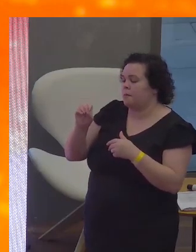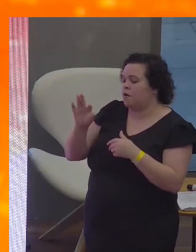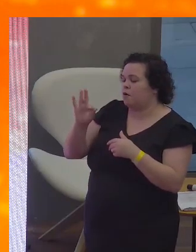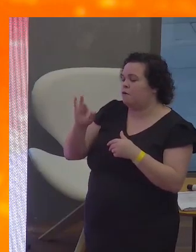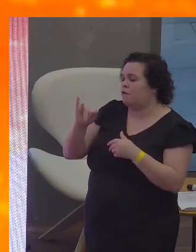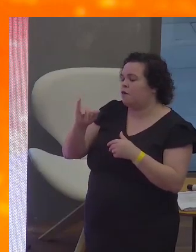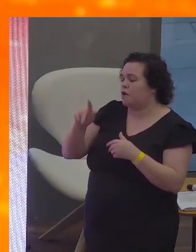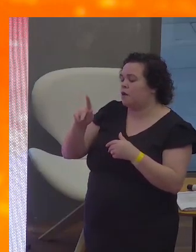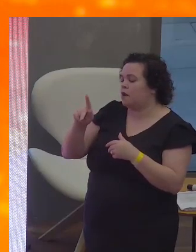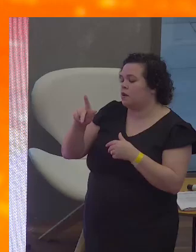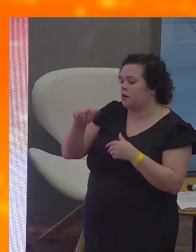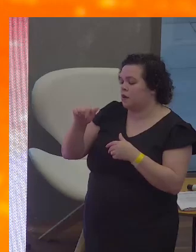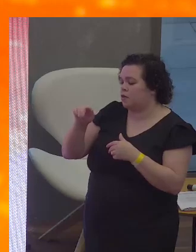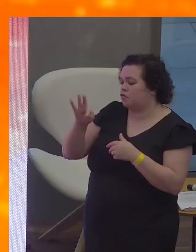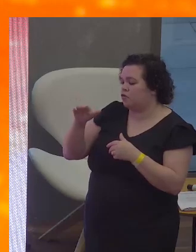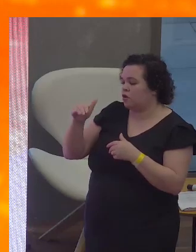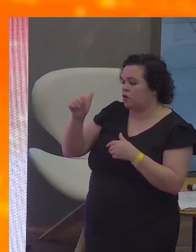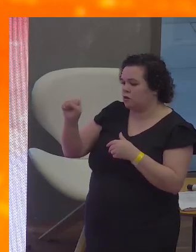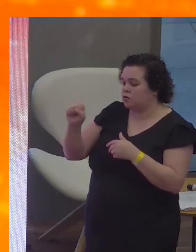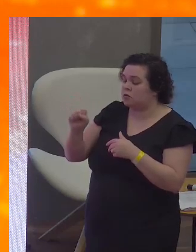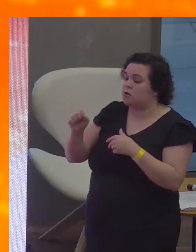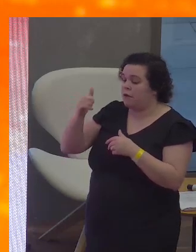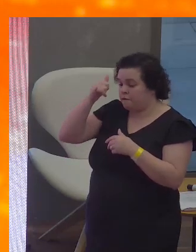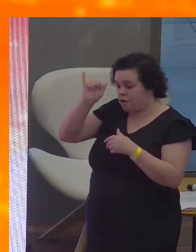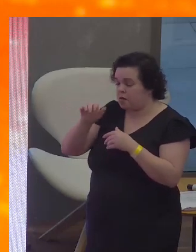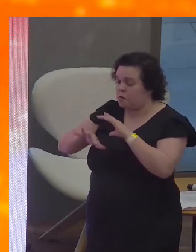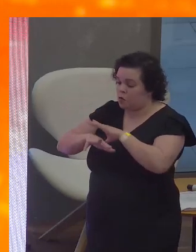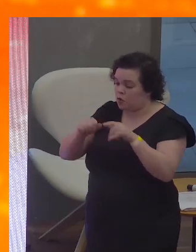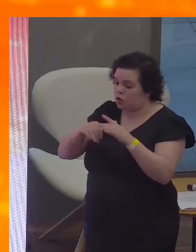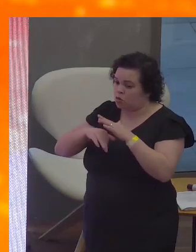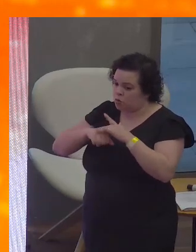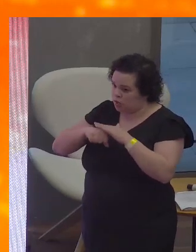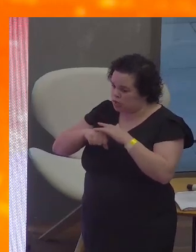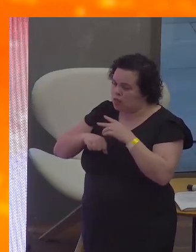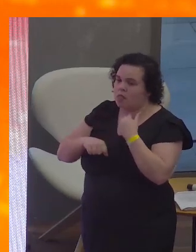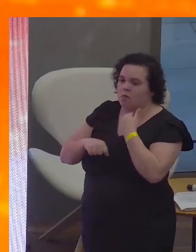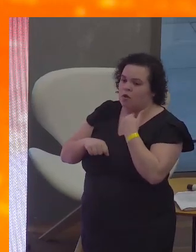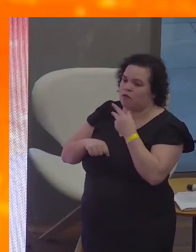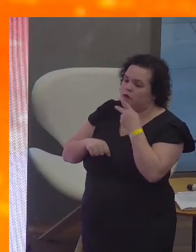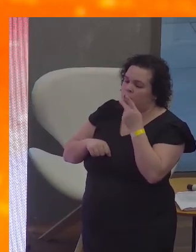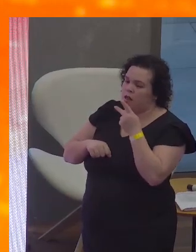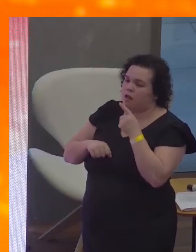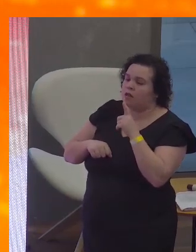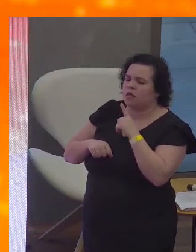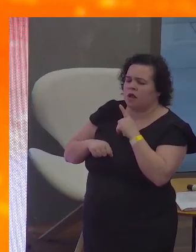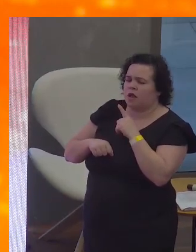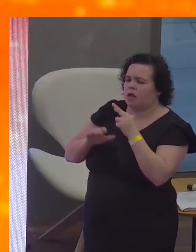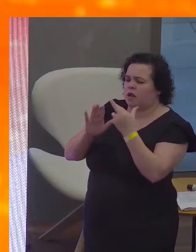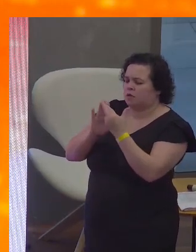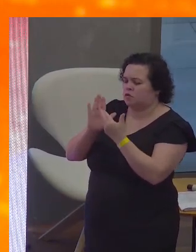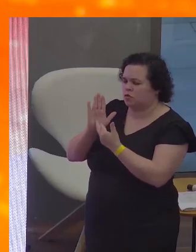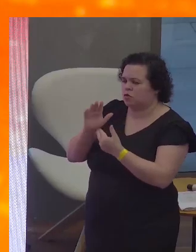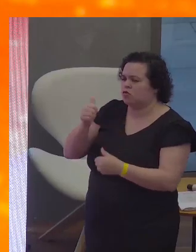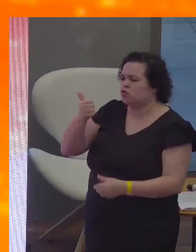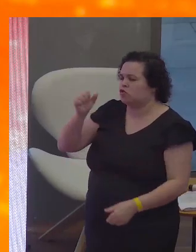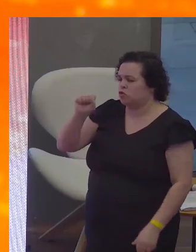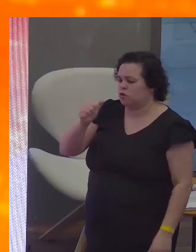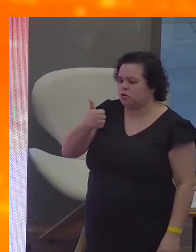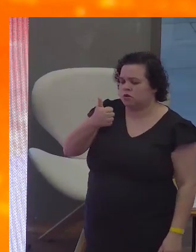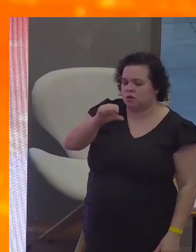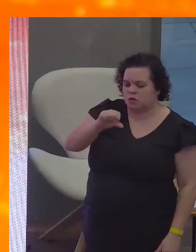ou de cura de doenças, nem fazer referência a essas propriedades. No Brasil, a gente tem as resoluções 18 e 19, que datam